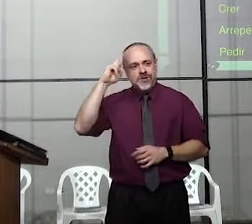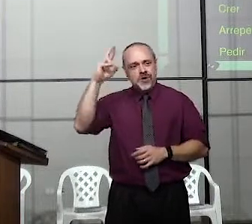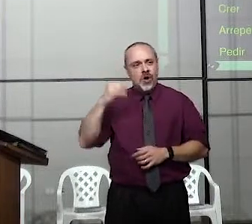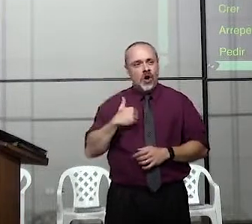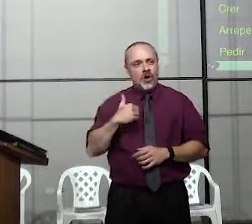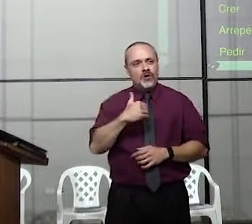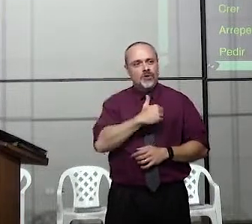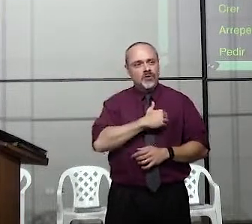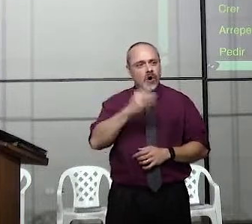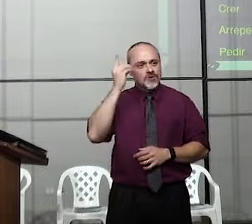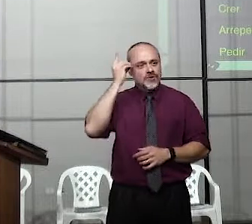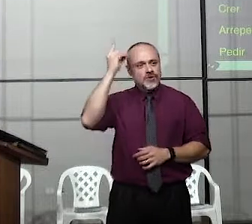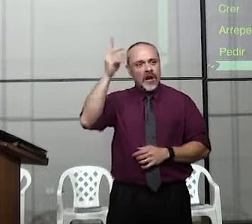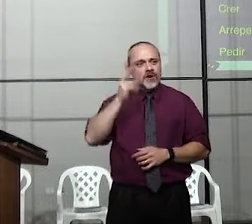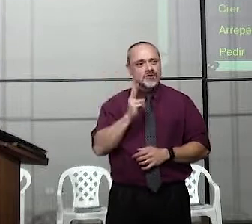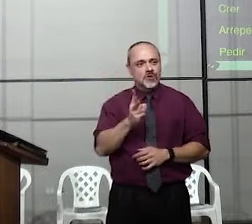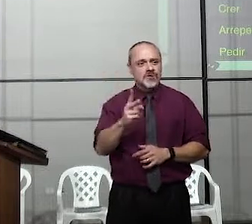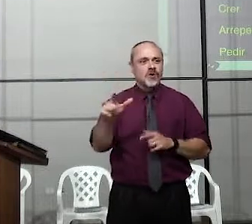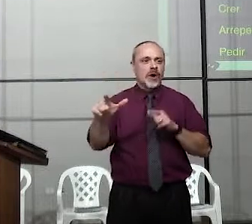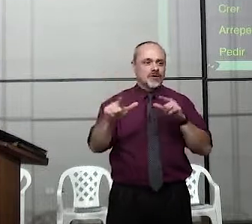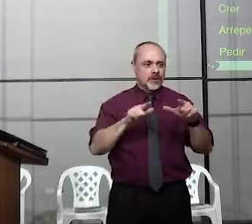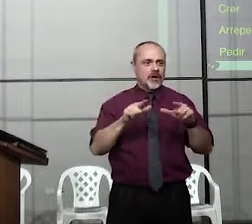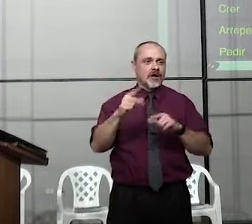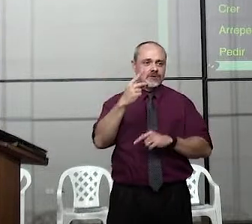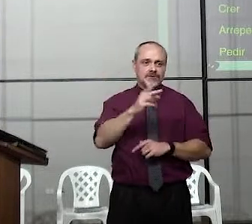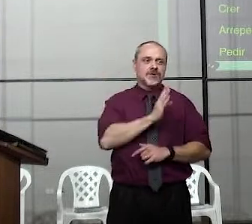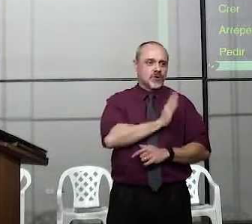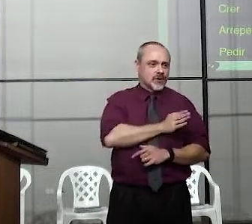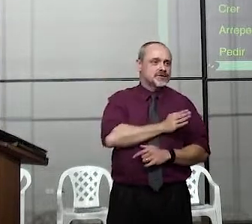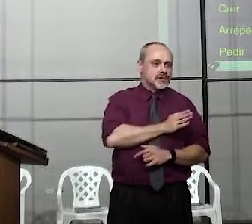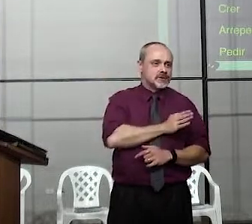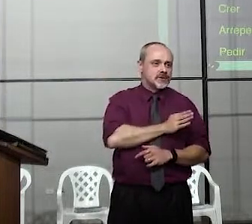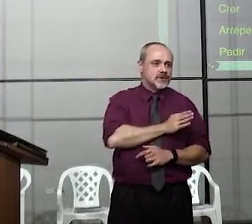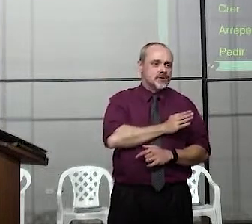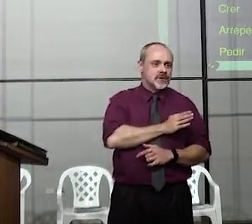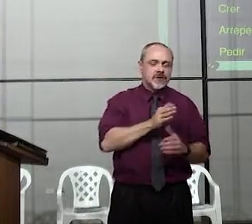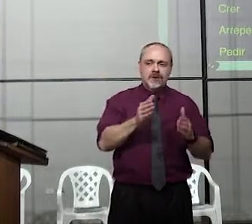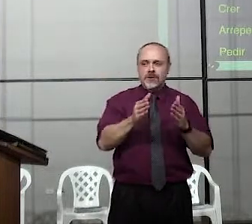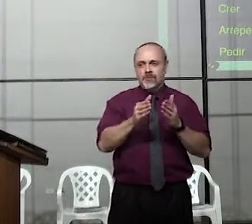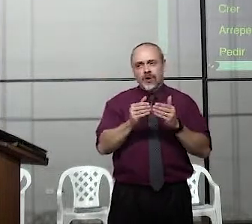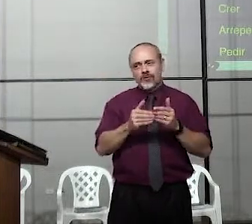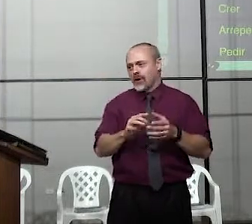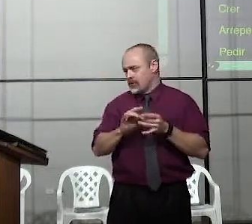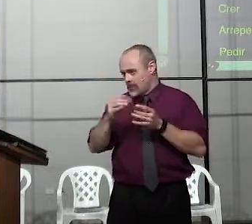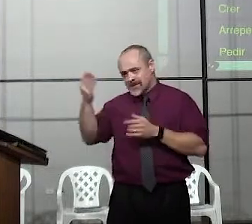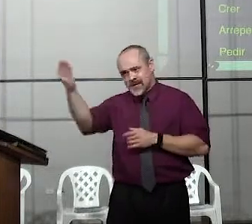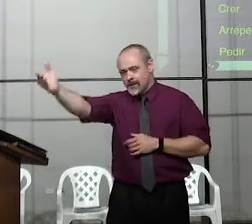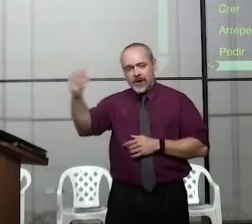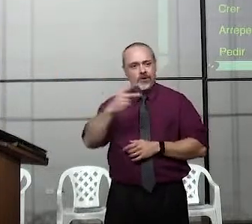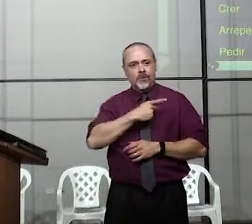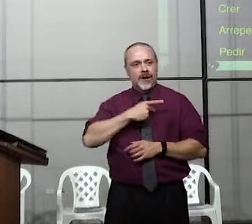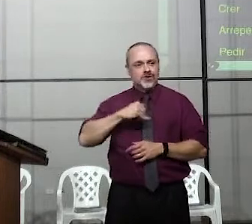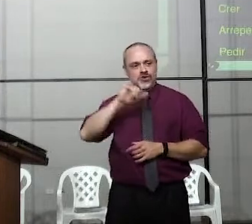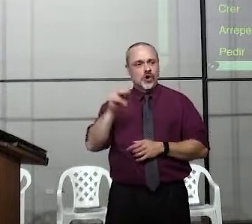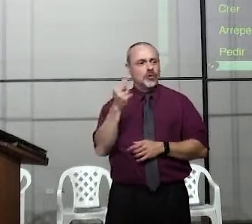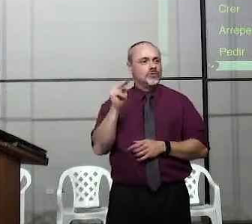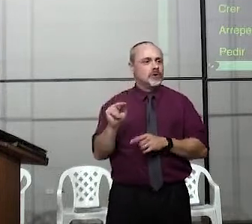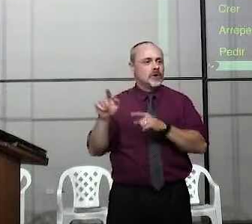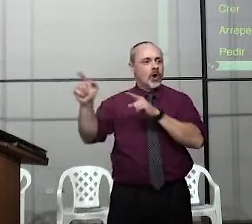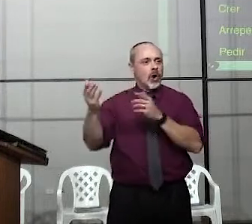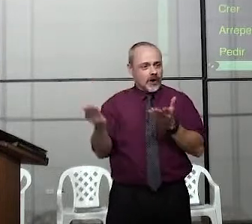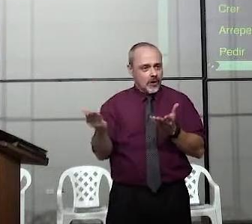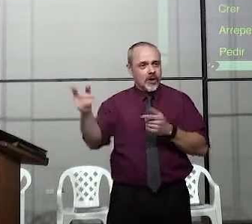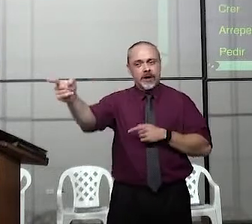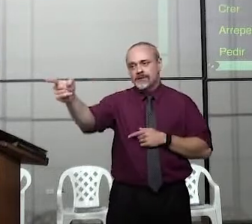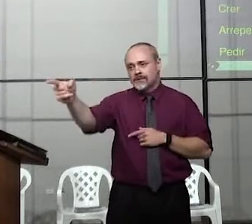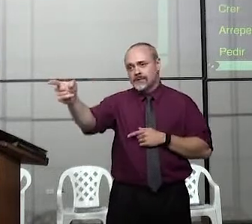o Senhor, o nosso Deus, continuar trabalhando no seu coração. Por favor, eu vou passar para o pastor